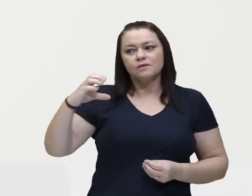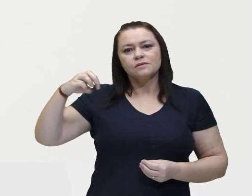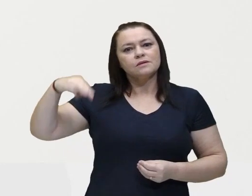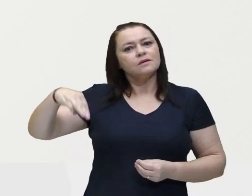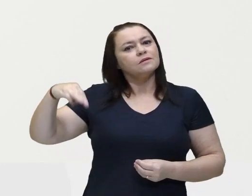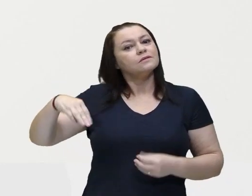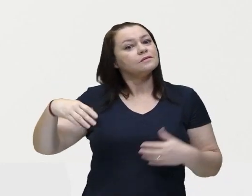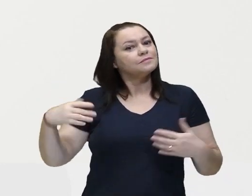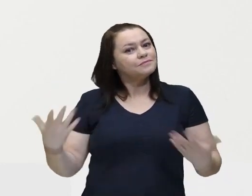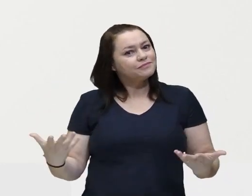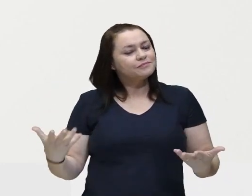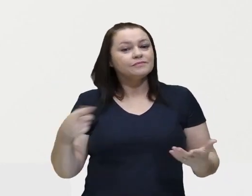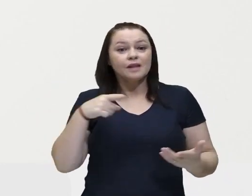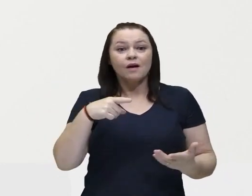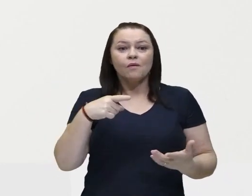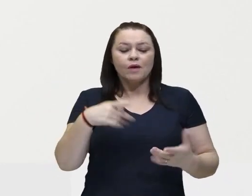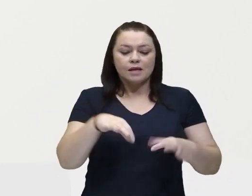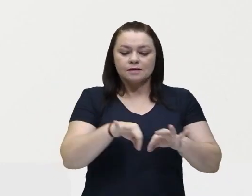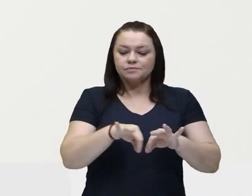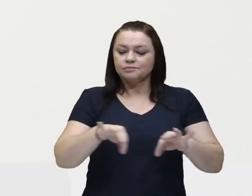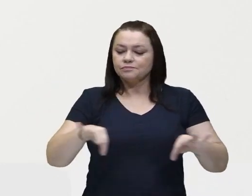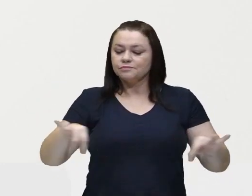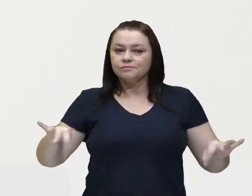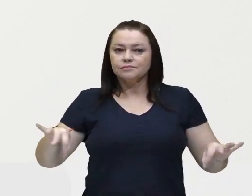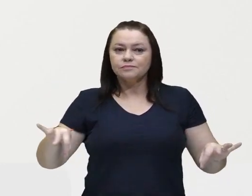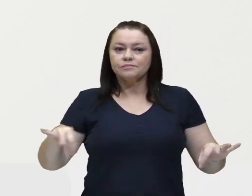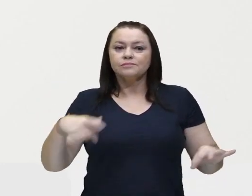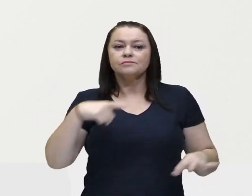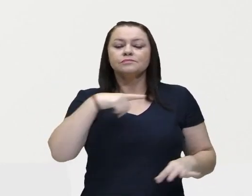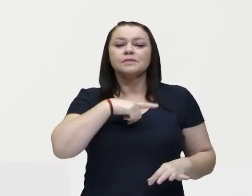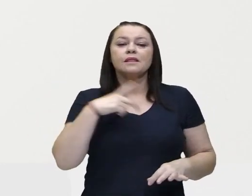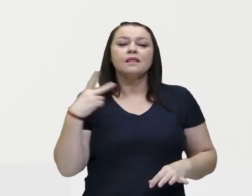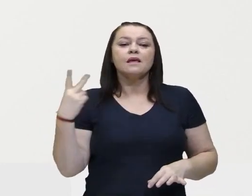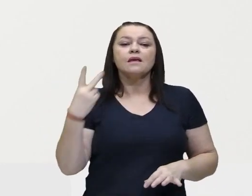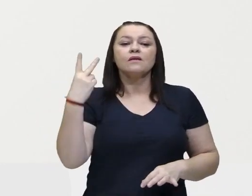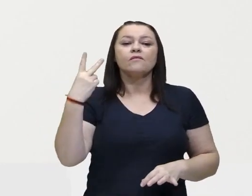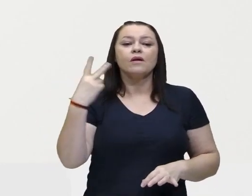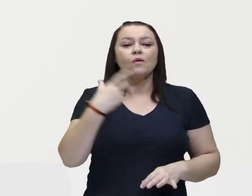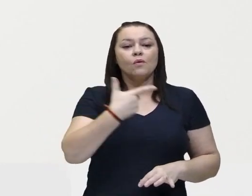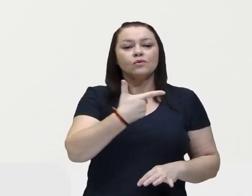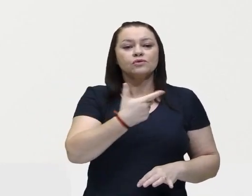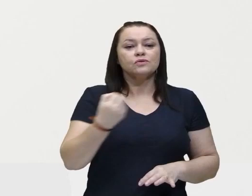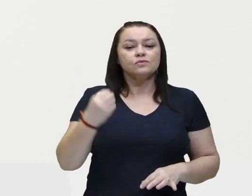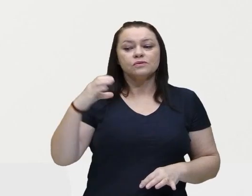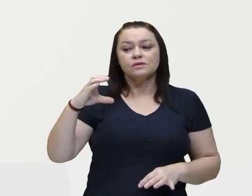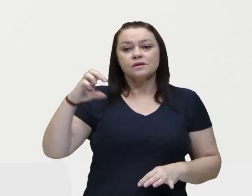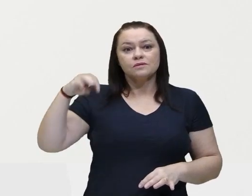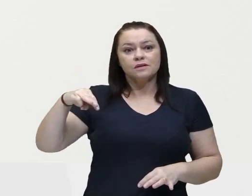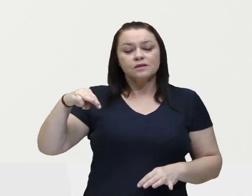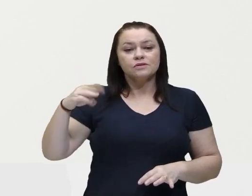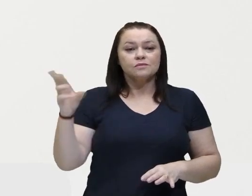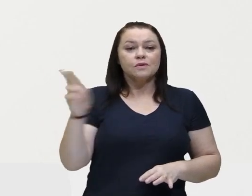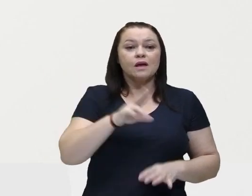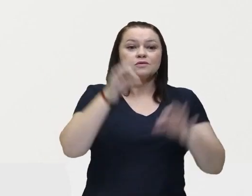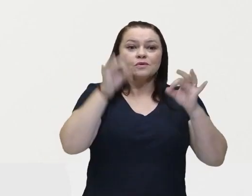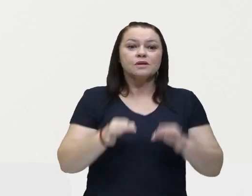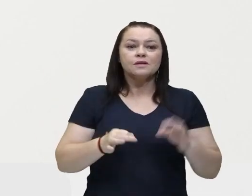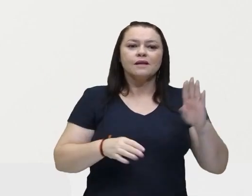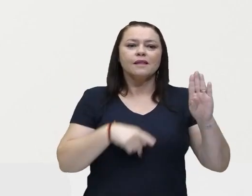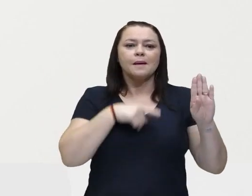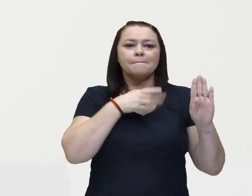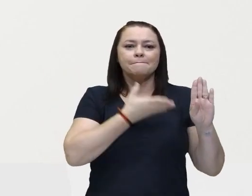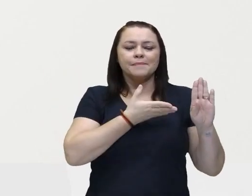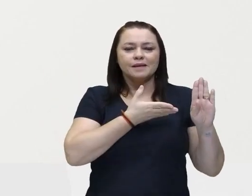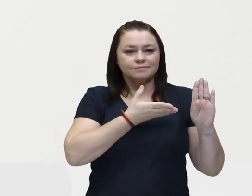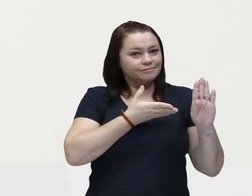Então, essas tábuas têm o valor de 200 centímetros de comprimento. Olha que simples,